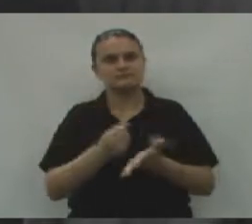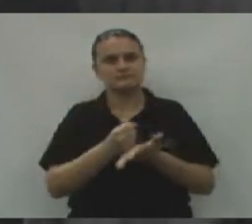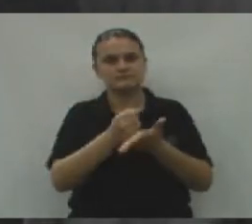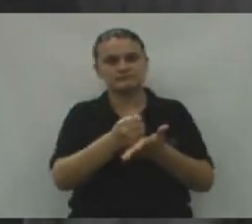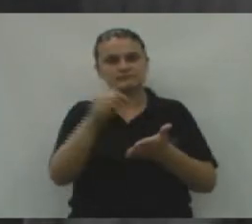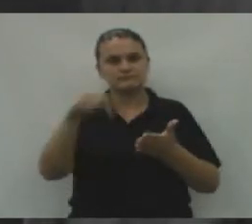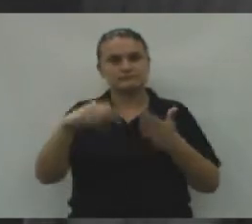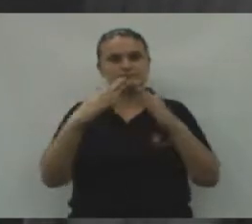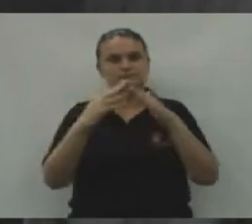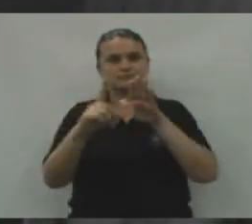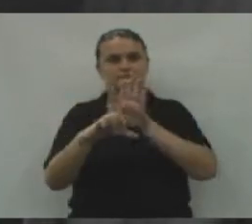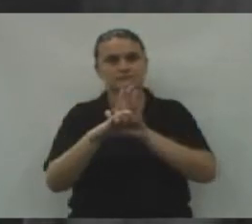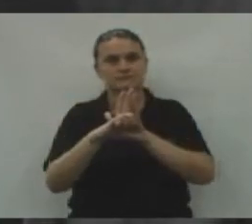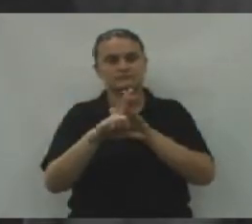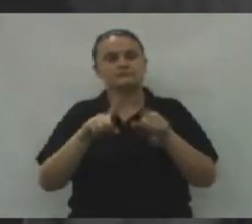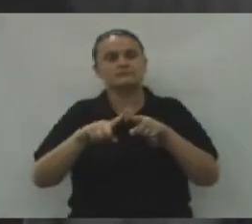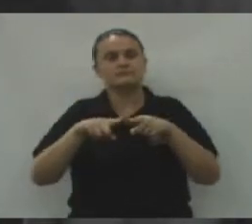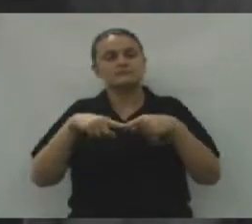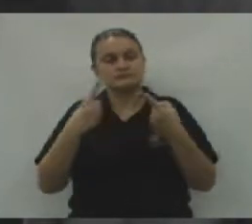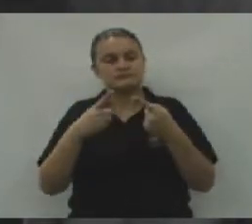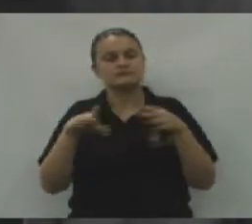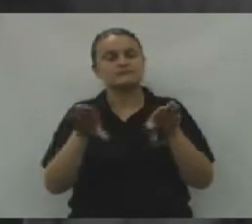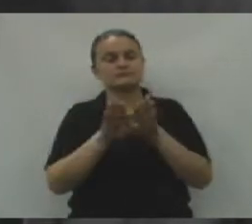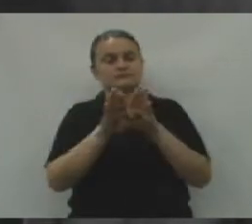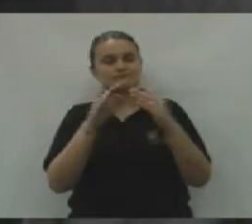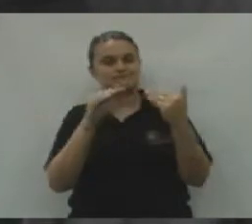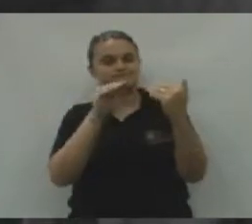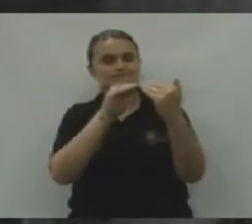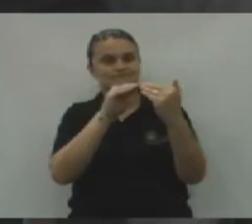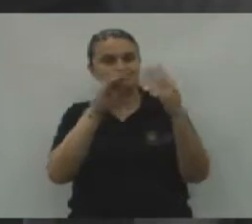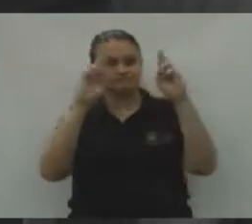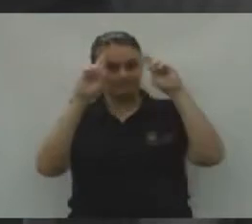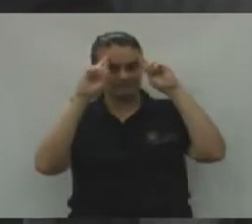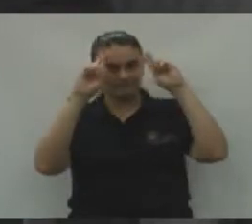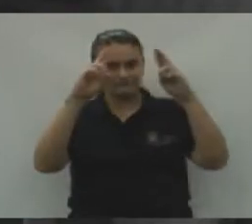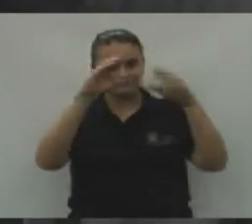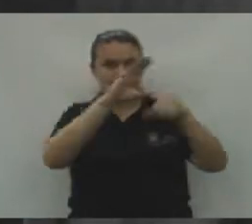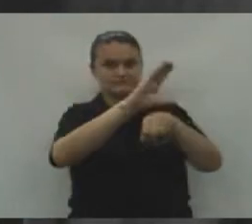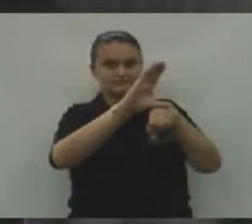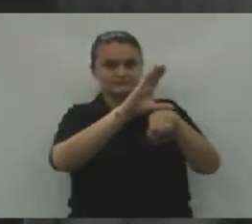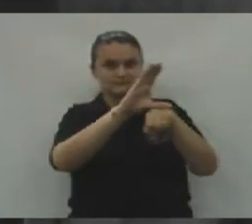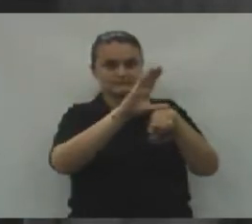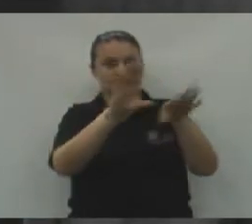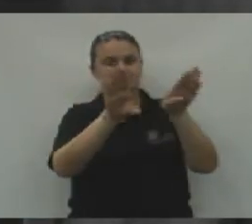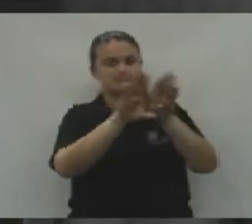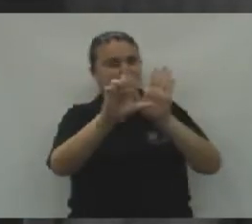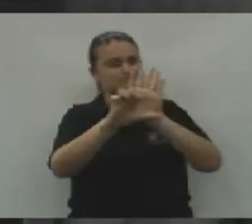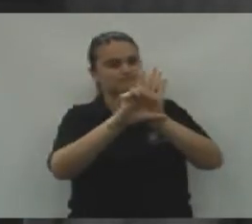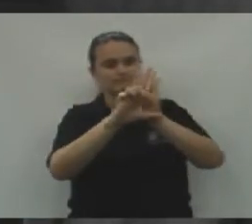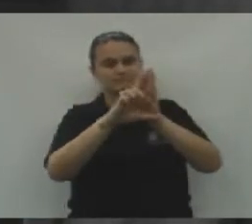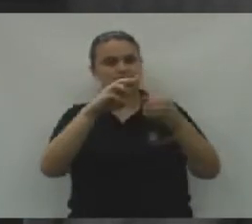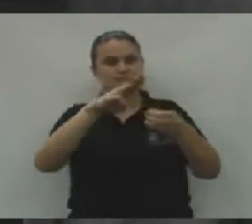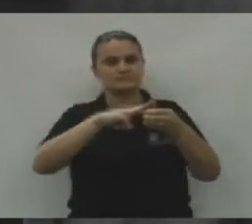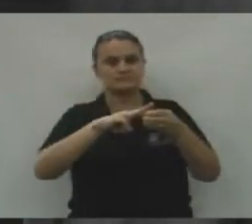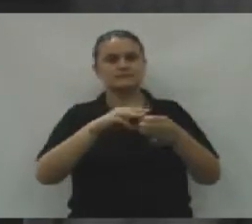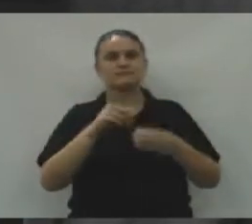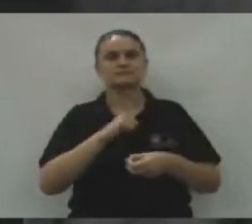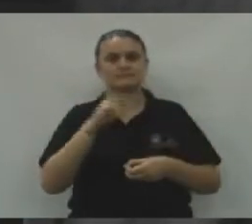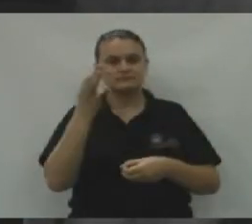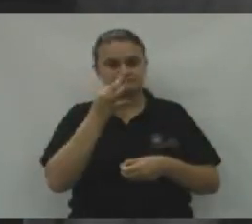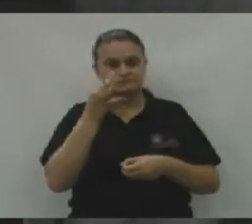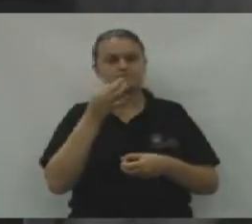Casa de Leis, mas em consonância também com a Constituição e também com todas as leis municipais. E tenho